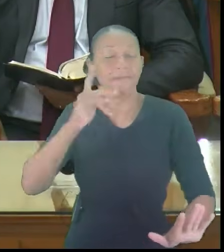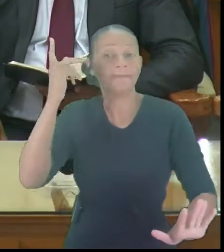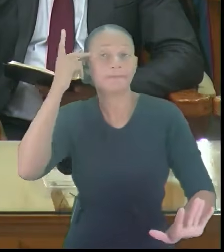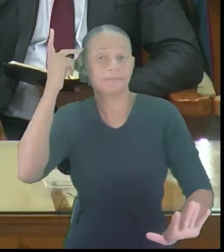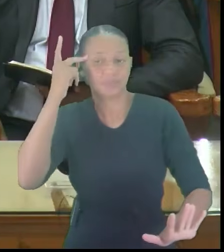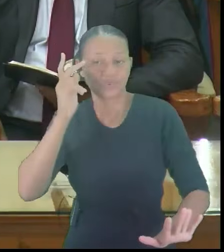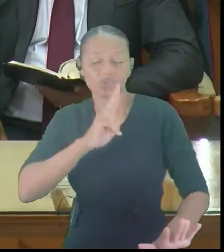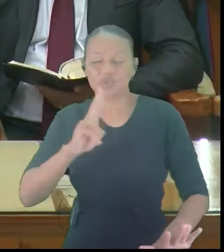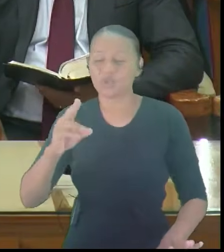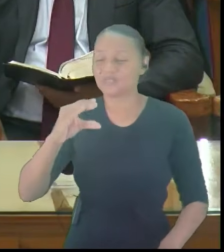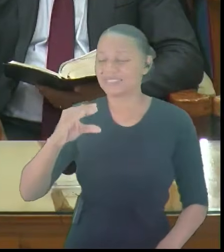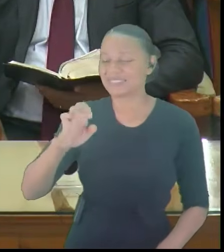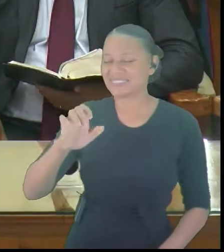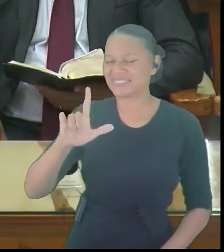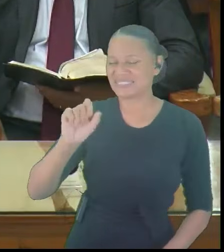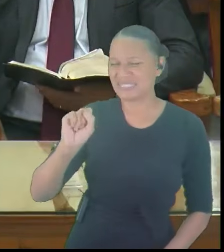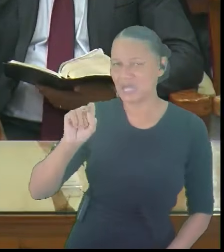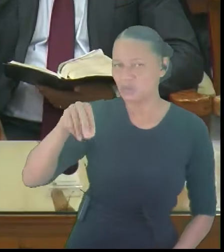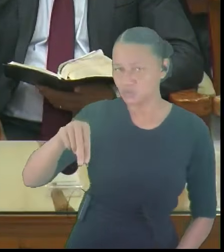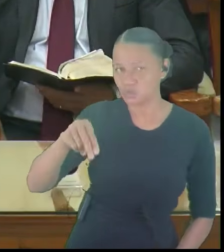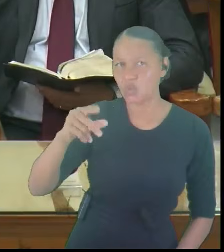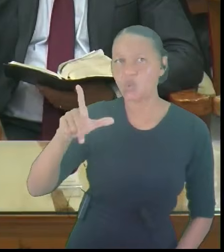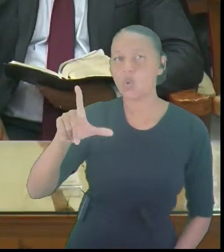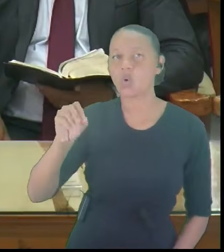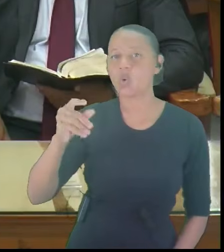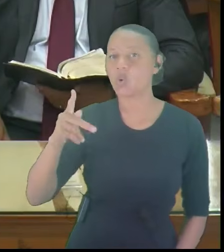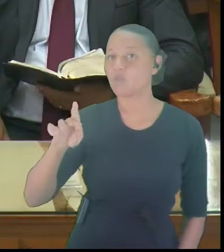Lopes. Alguém ouviu falar de Celso Lopes aqui?